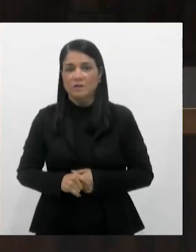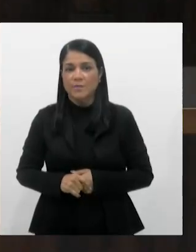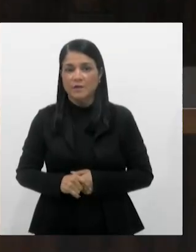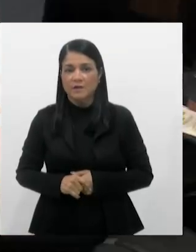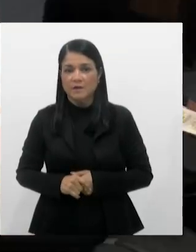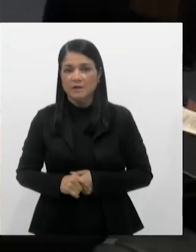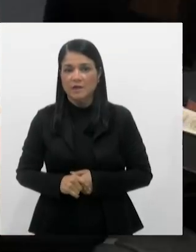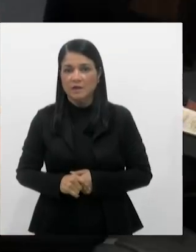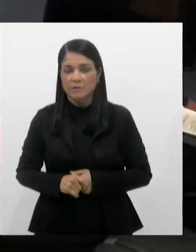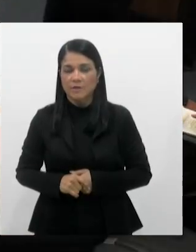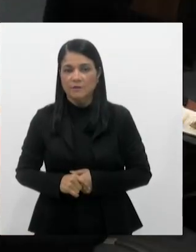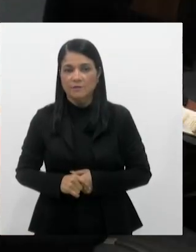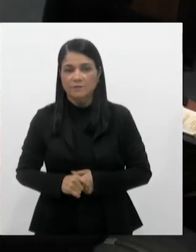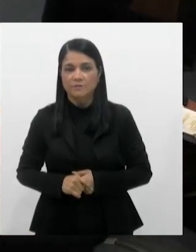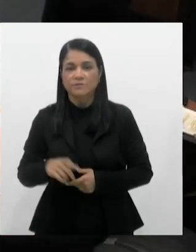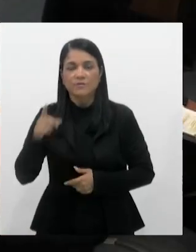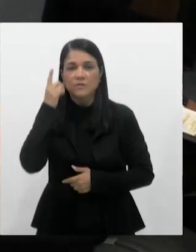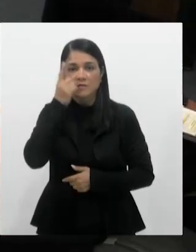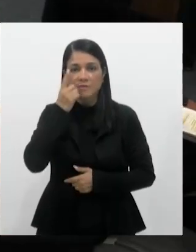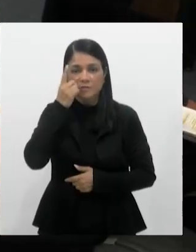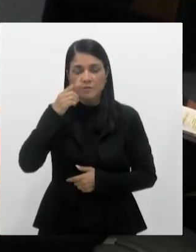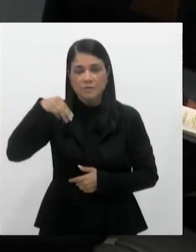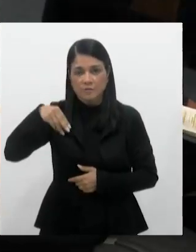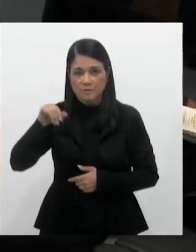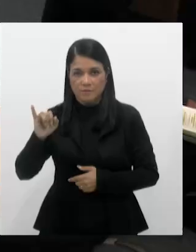deputado Carlos Mink, por gentileza.